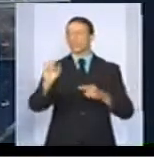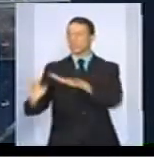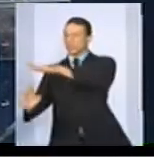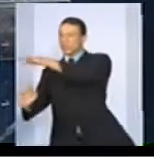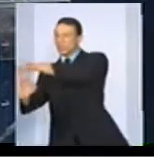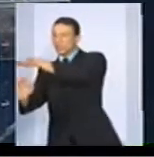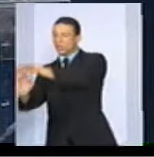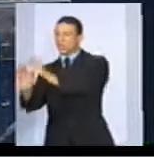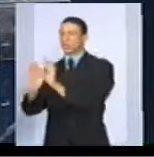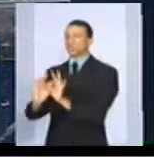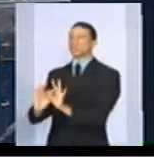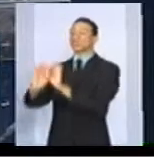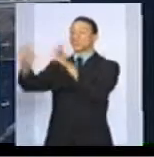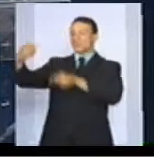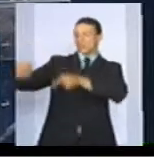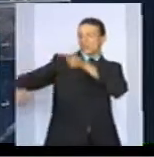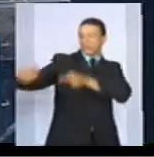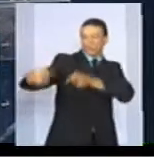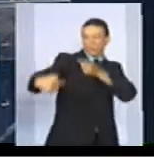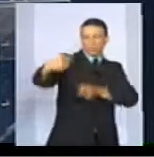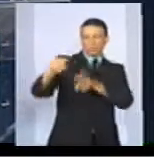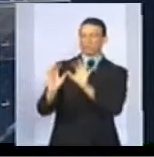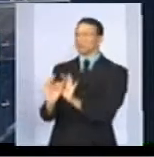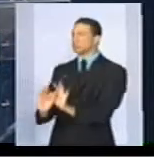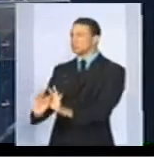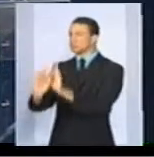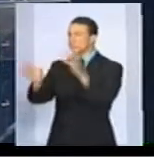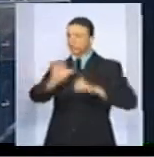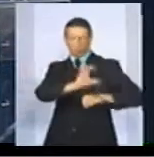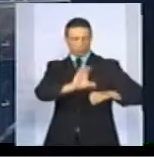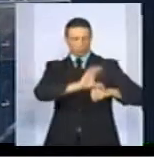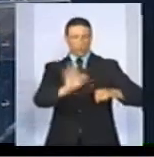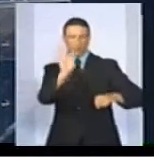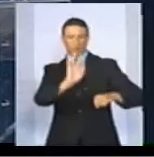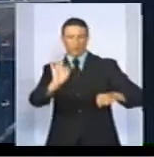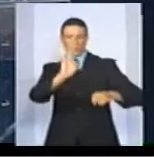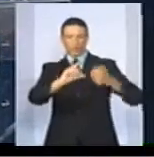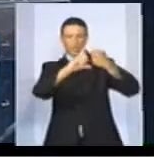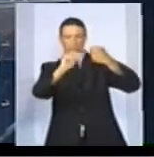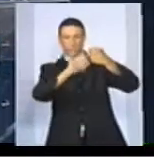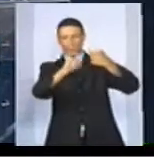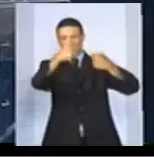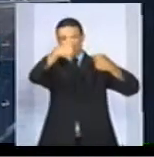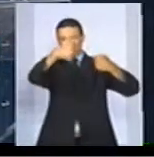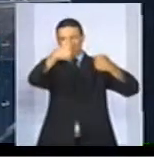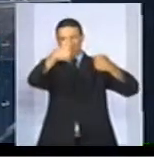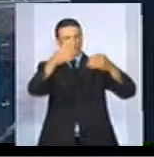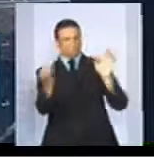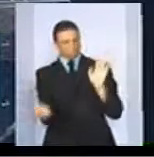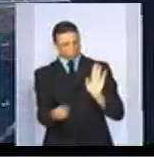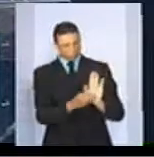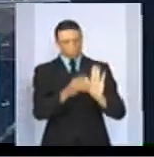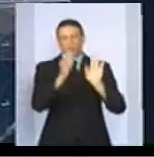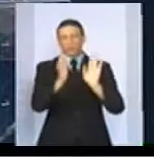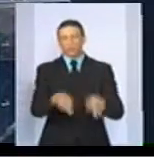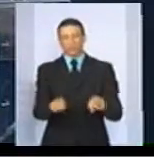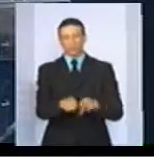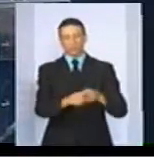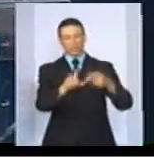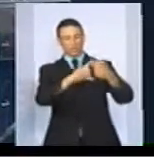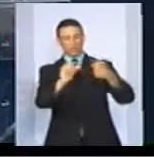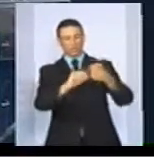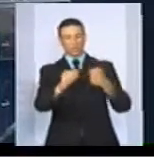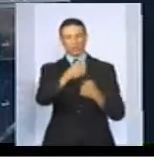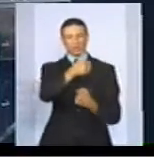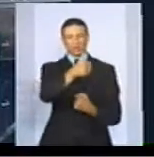e da livre concorrência inscritos na Constituição Federal artigo primeiro inciso qu e Artigo 170